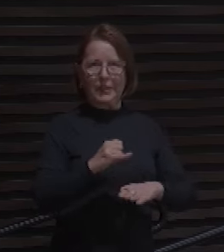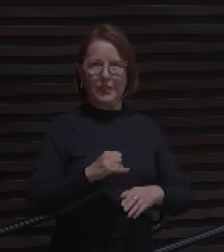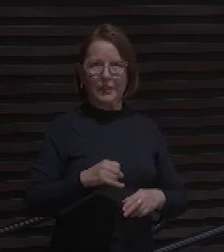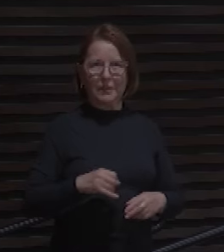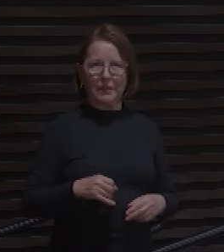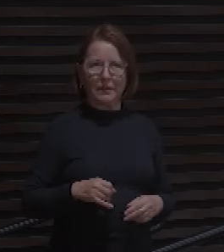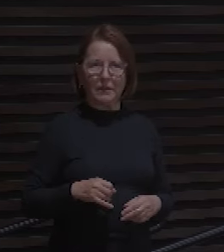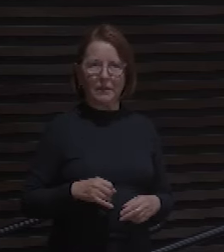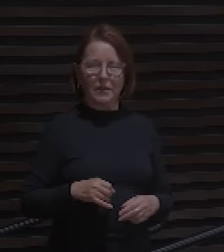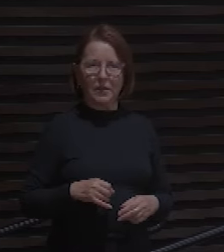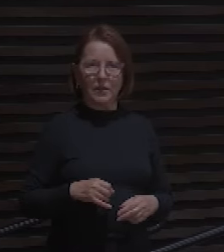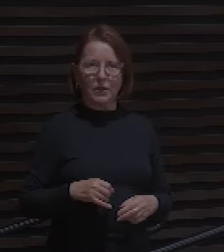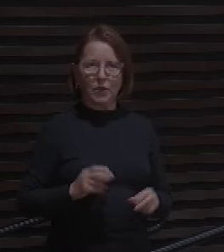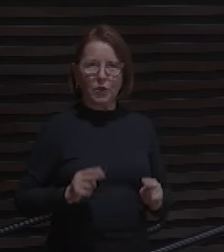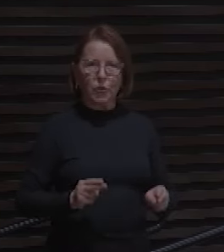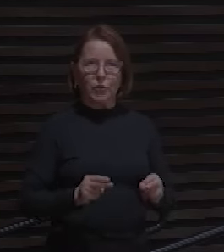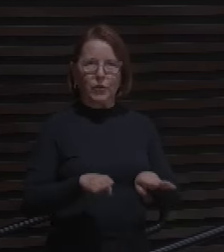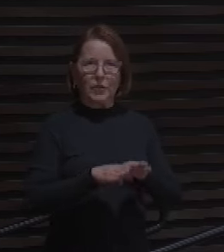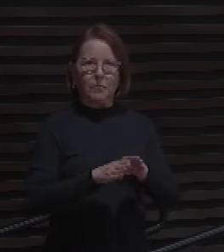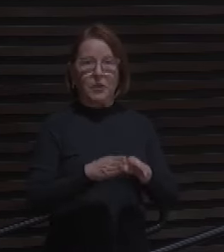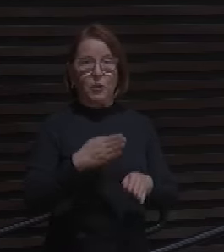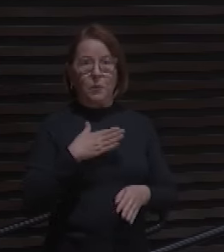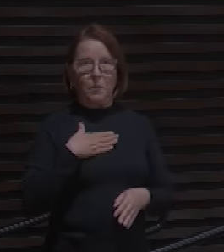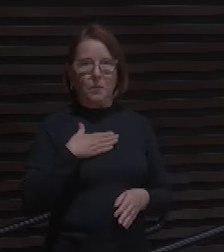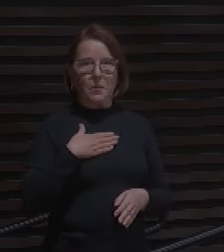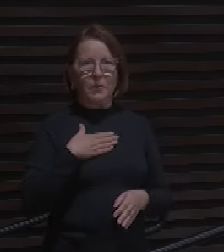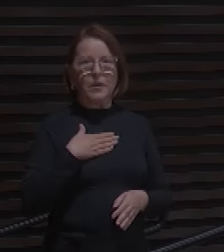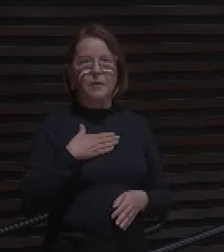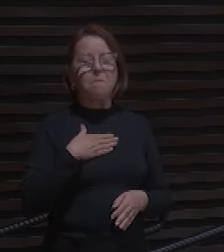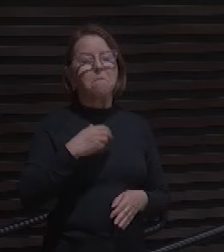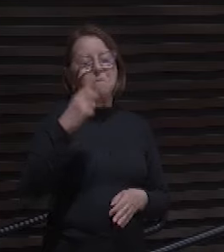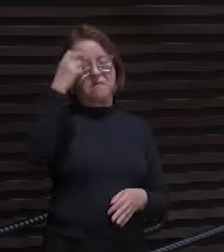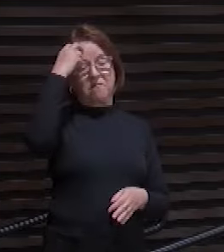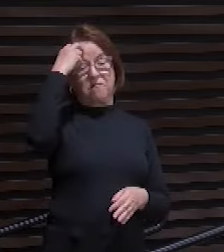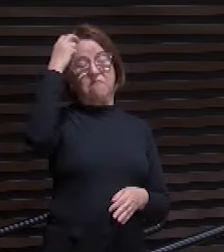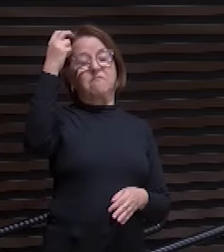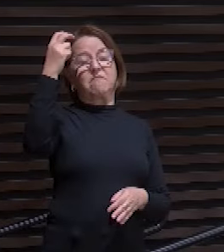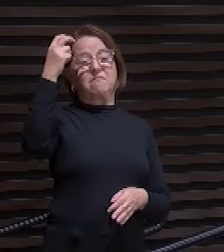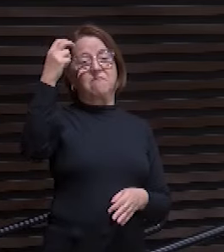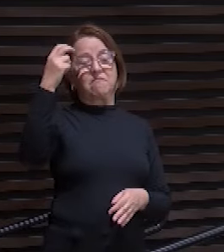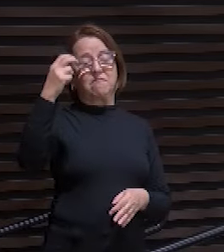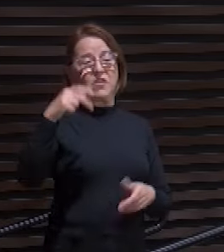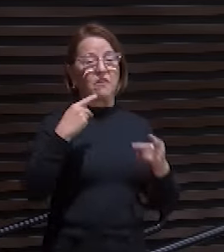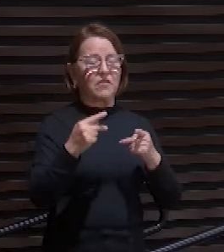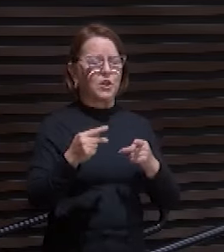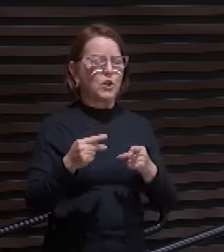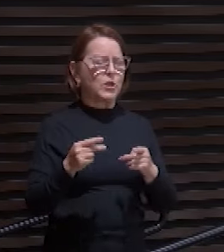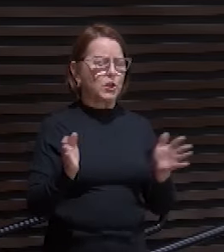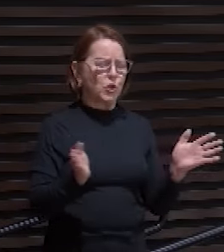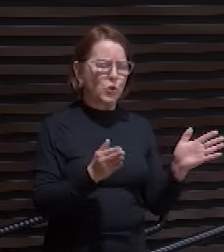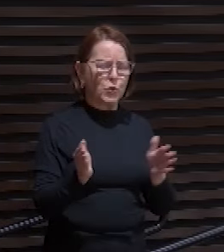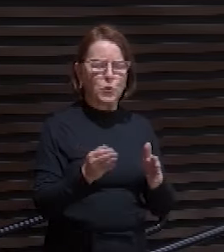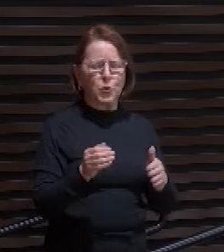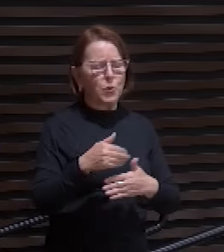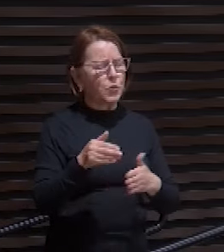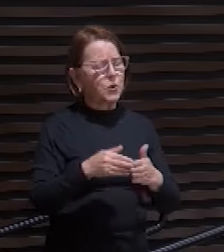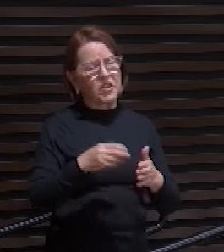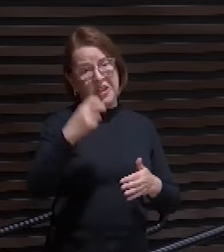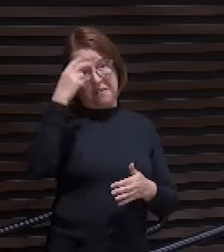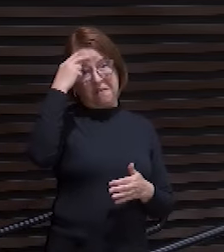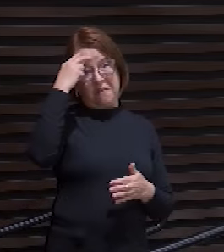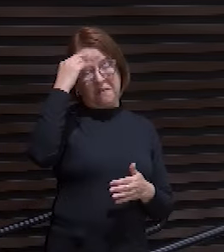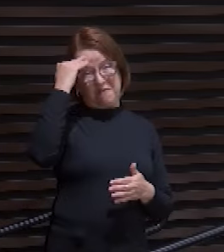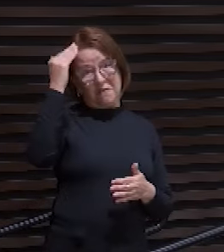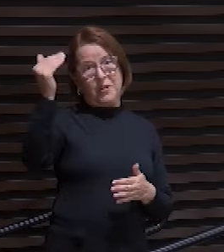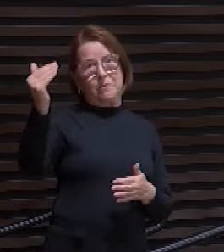minha sabedoria. Olha aqui, ele está dizendo aqui que ele reuniu toda a fama que ele pretendeu ter,